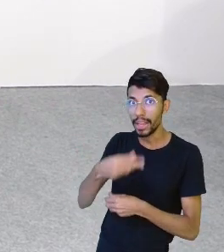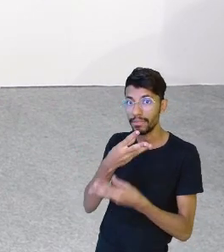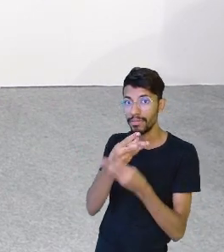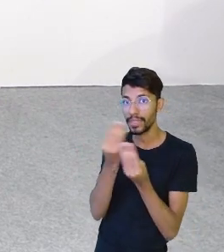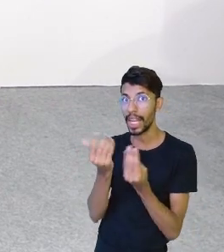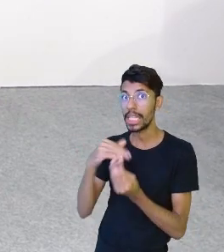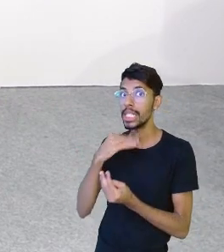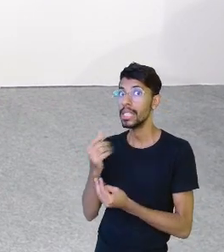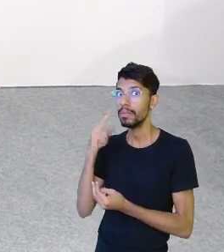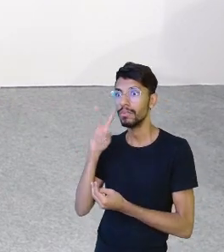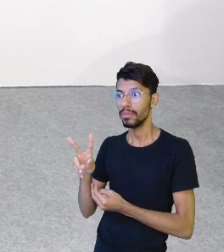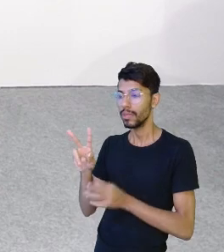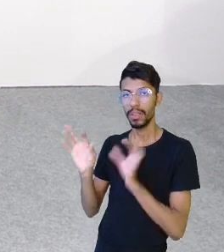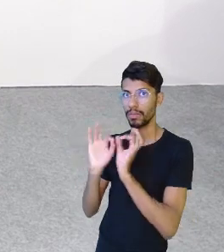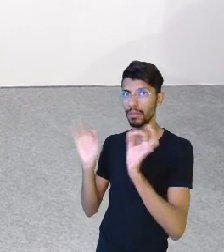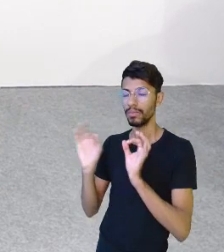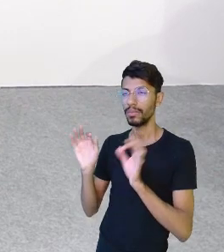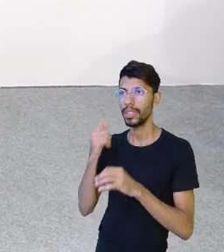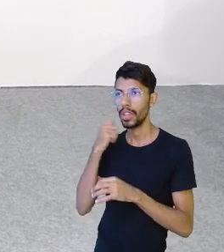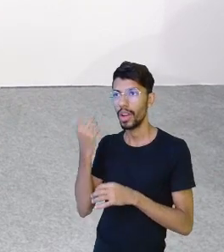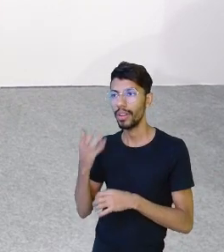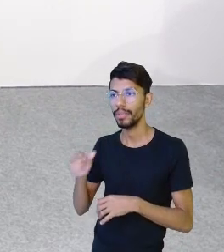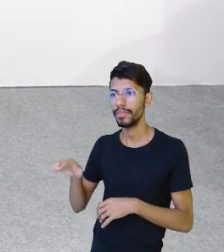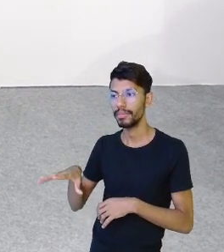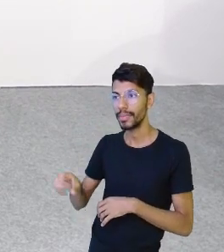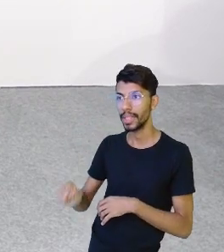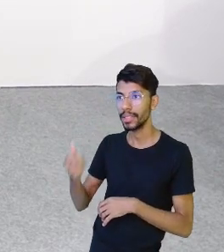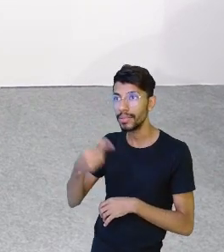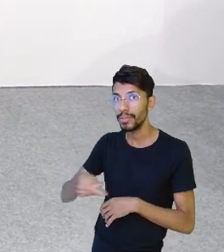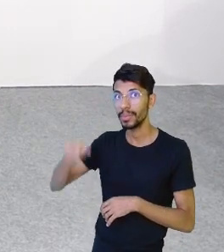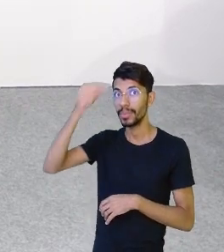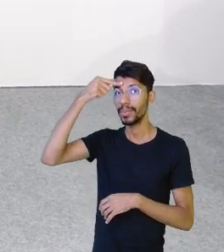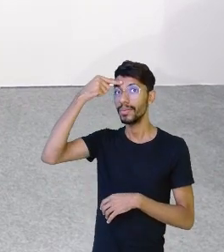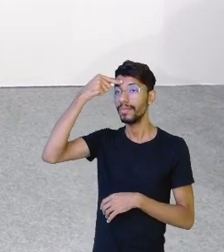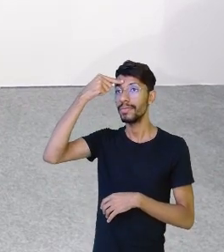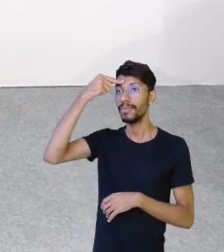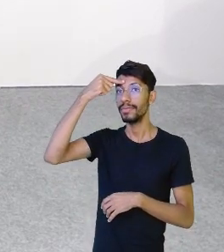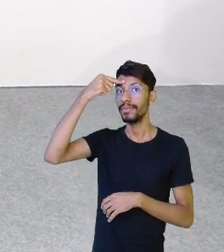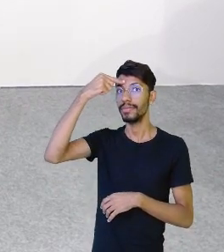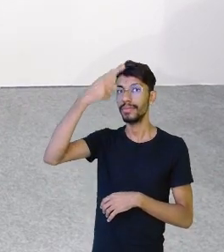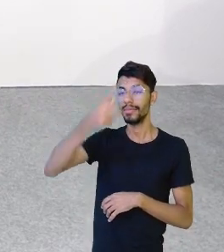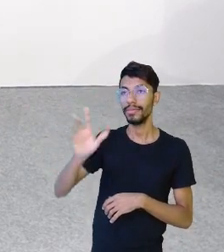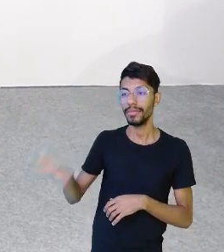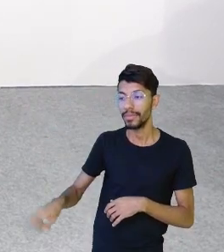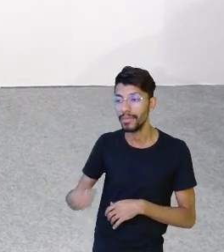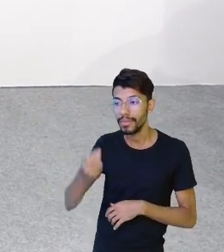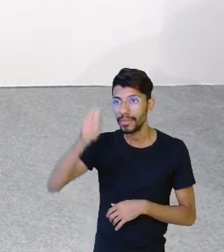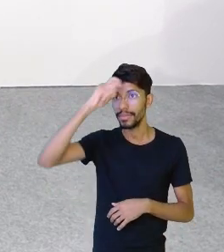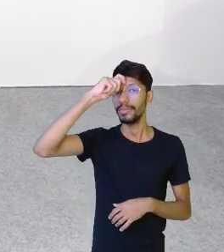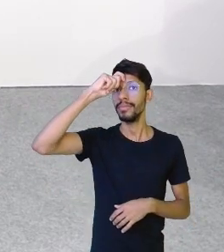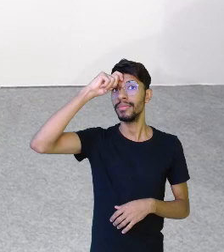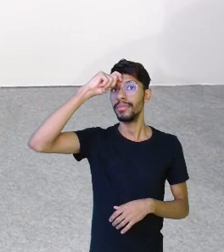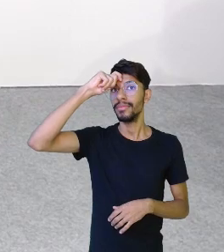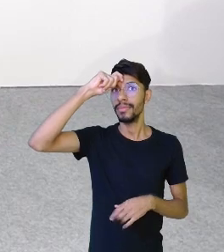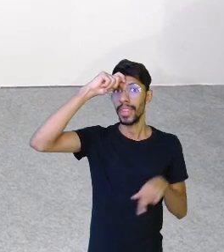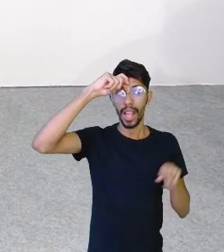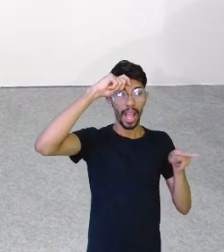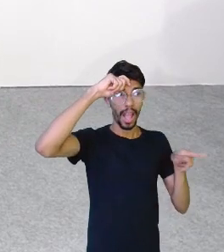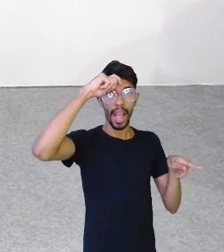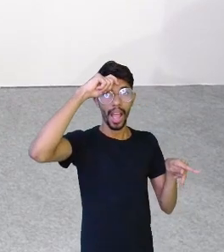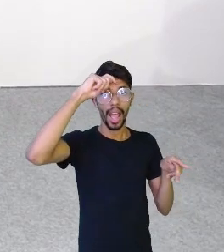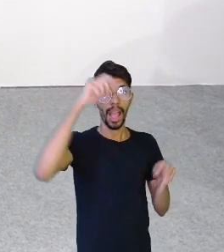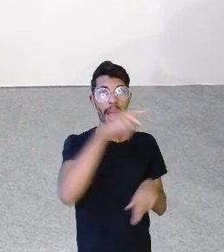E vai colocar na testa dela. Por favor, professora Sandra, pode colocar na sua testa. A professora